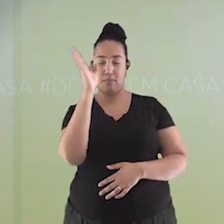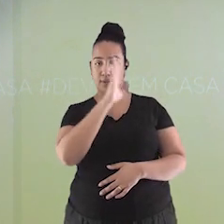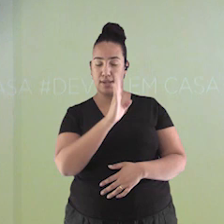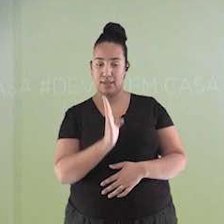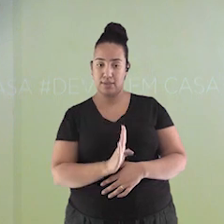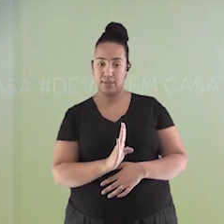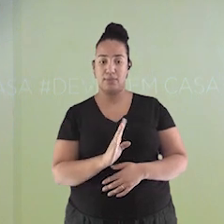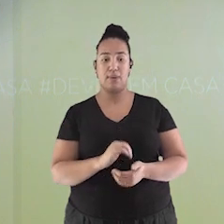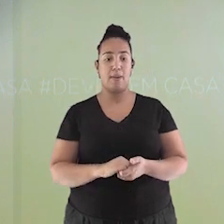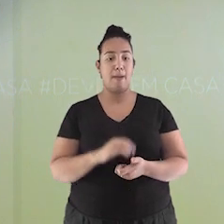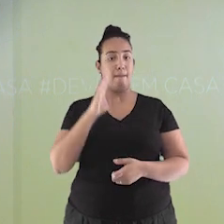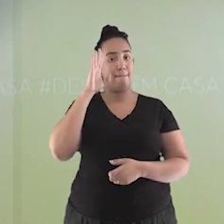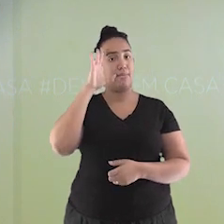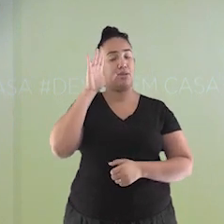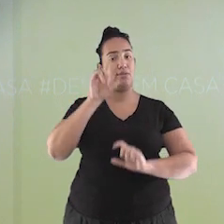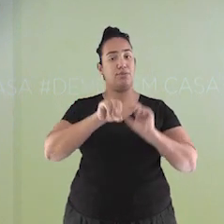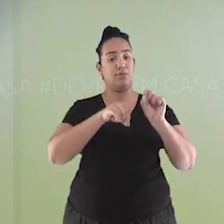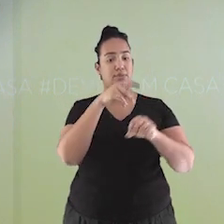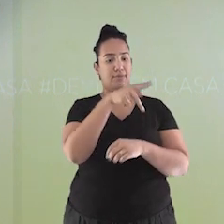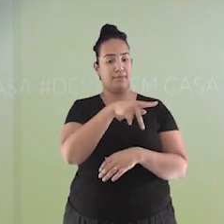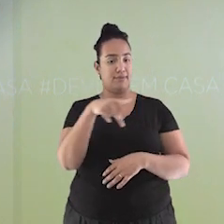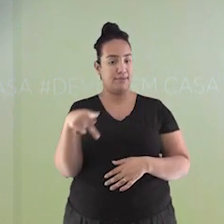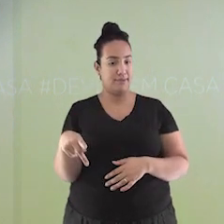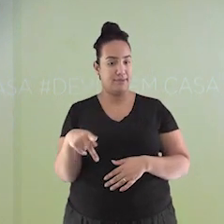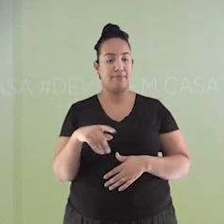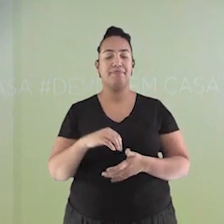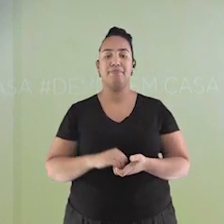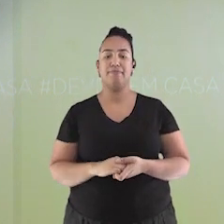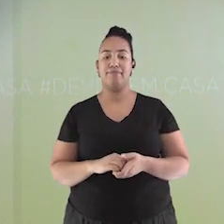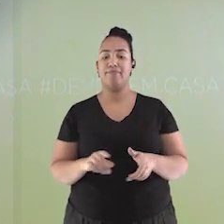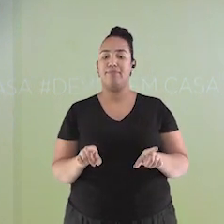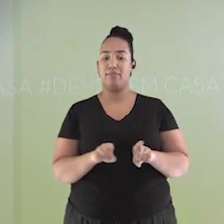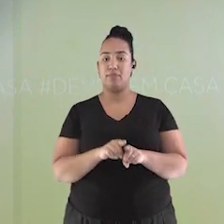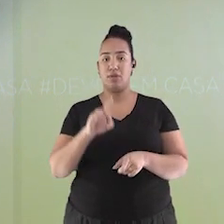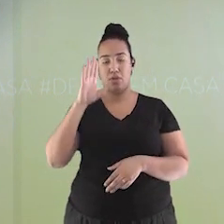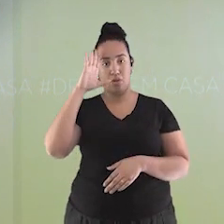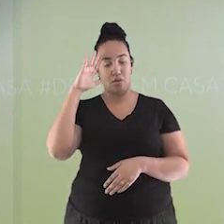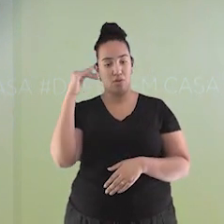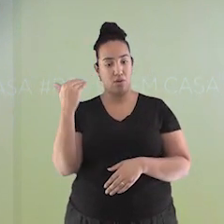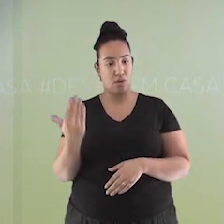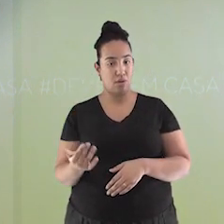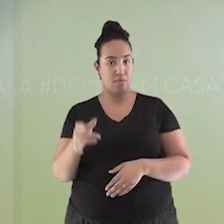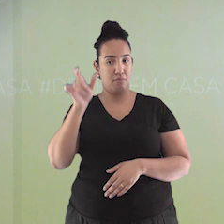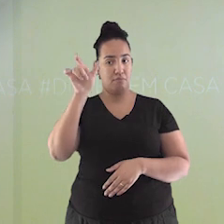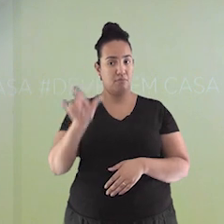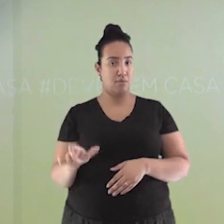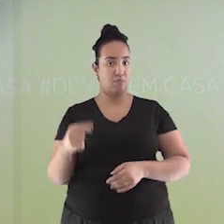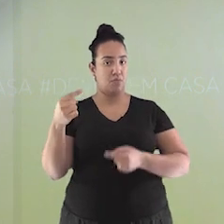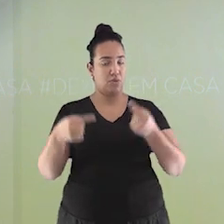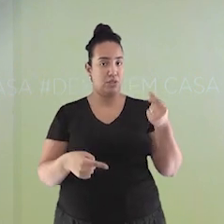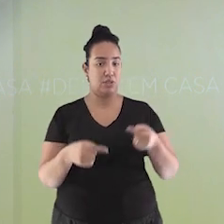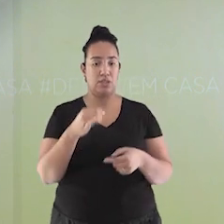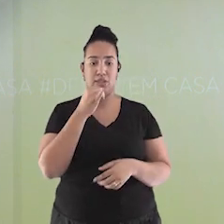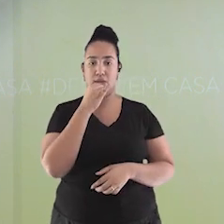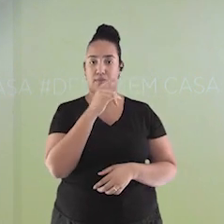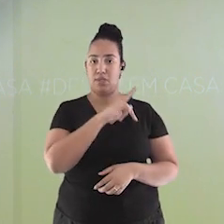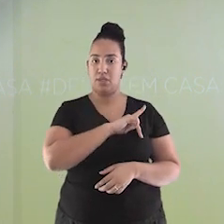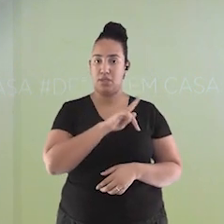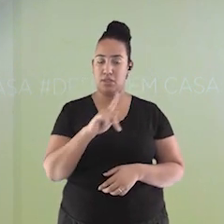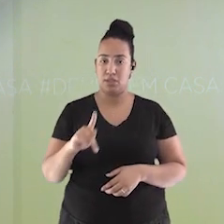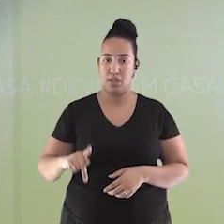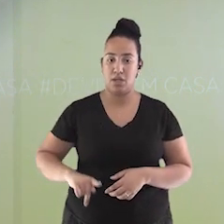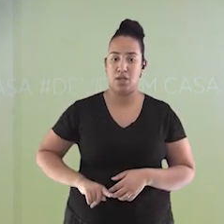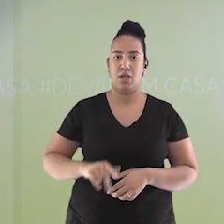principalmente professores. Além disso, são homenageadas figuras políticas como presidentes,